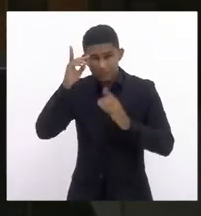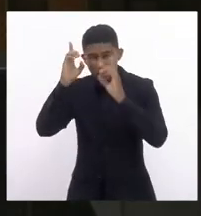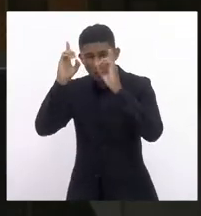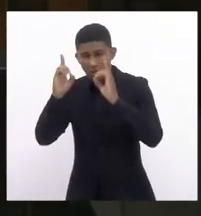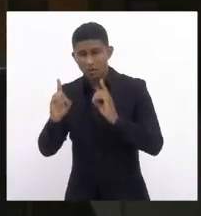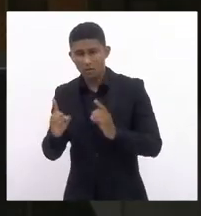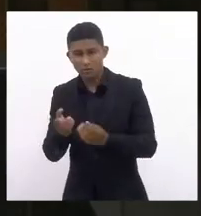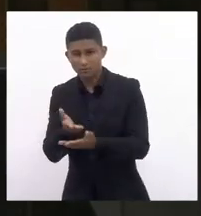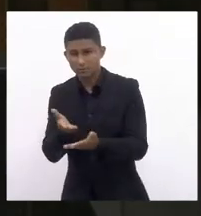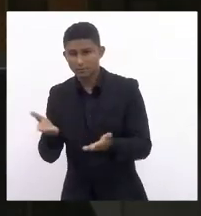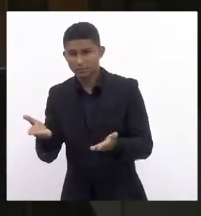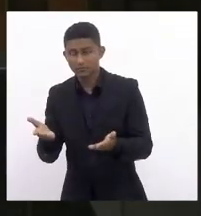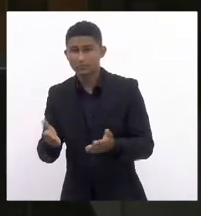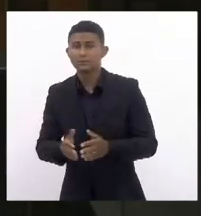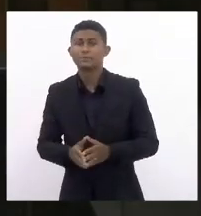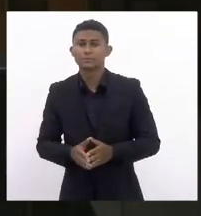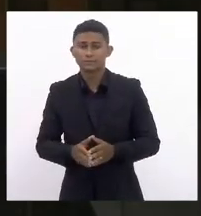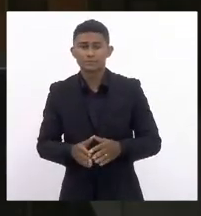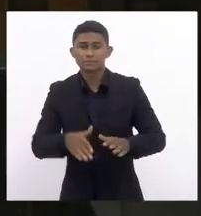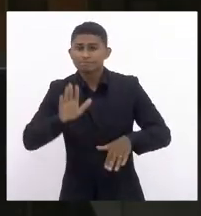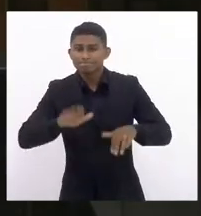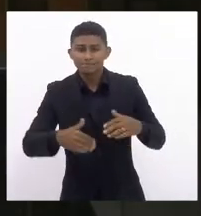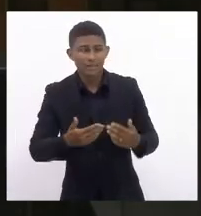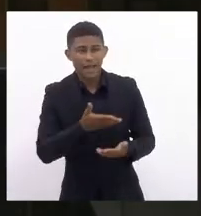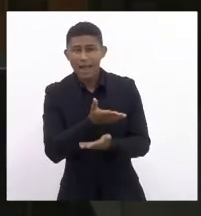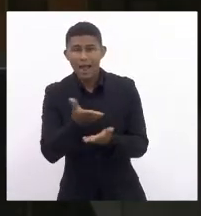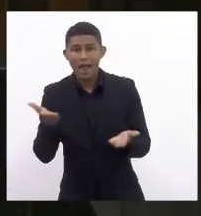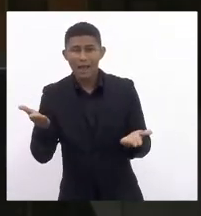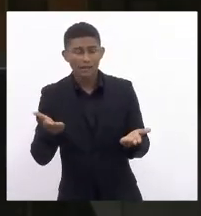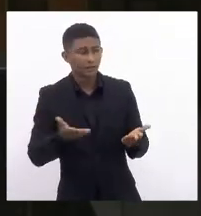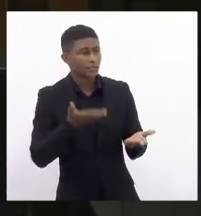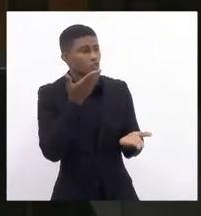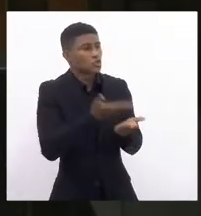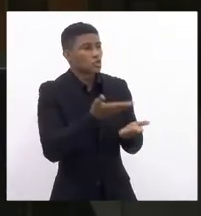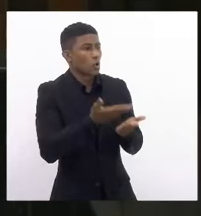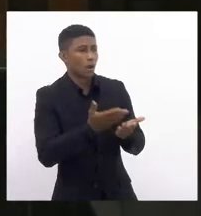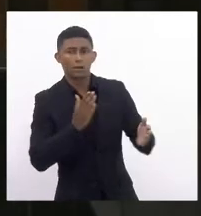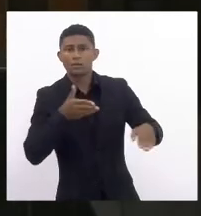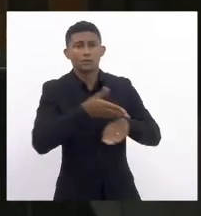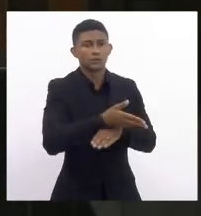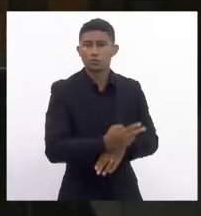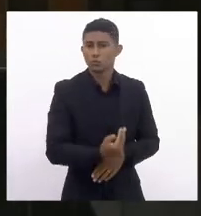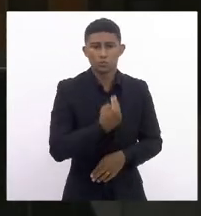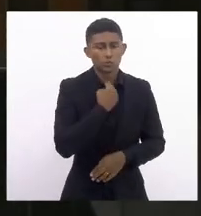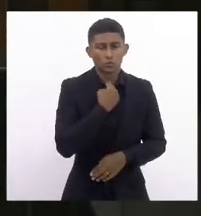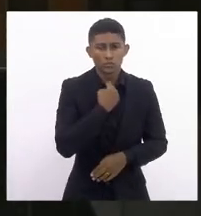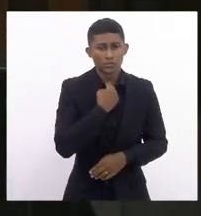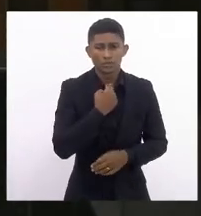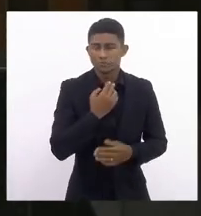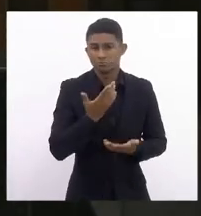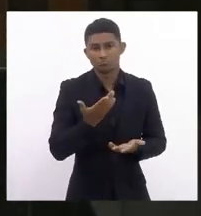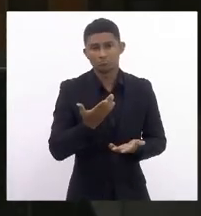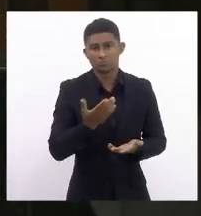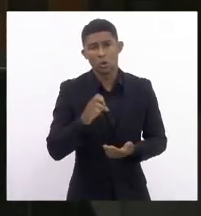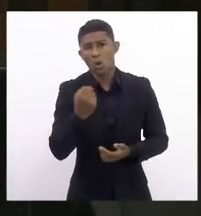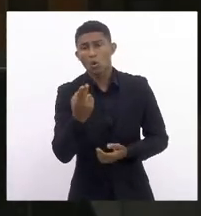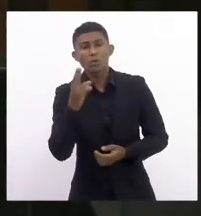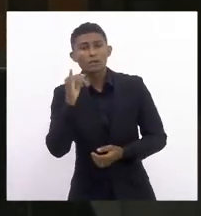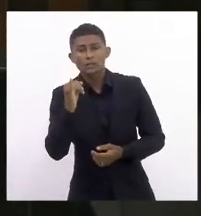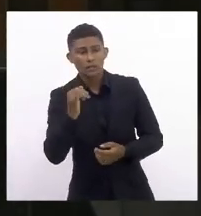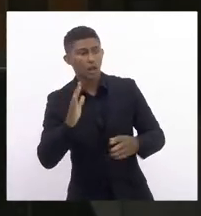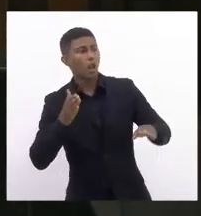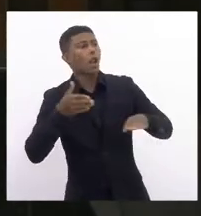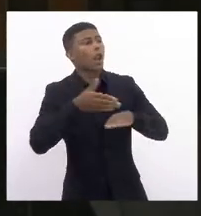ou não cursavam escola, não tinham direito à educação respeitado, ou quando cursavam, cursavam de forma